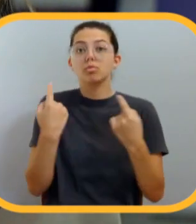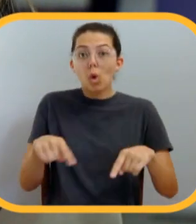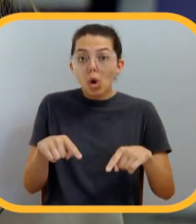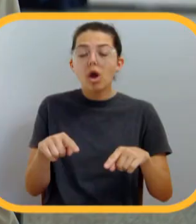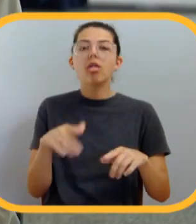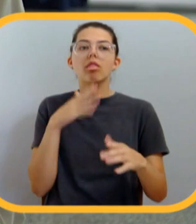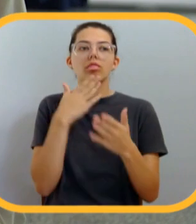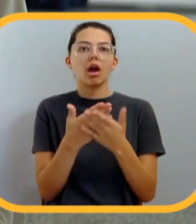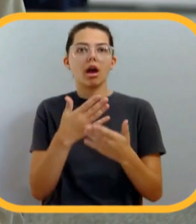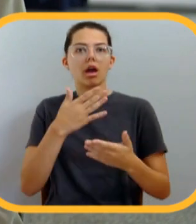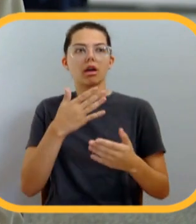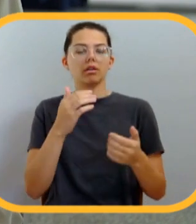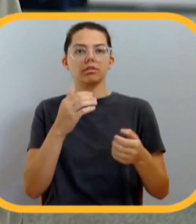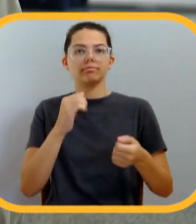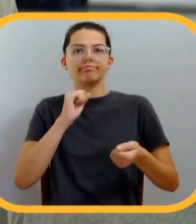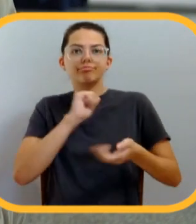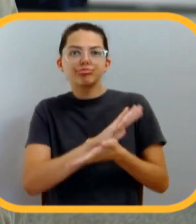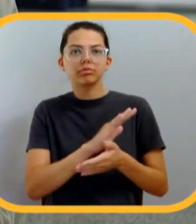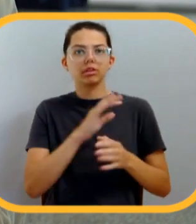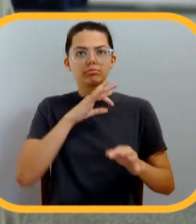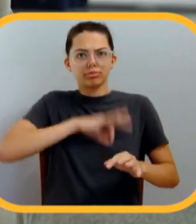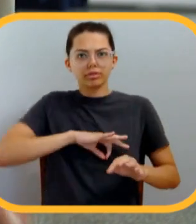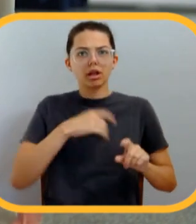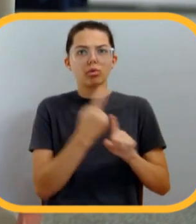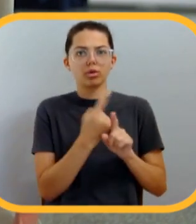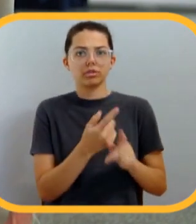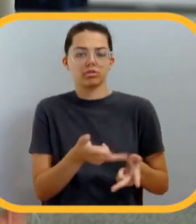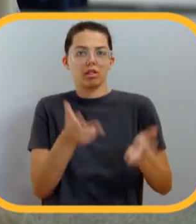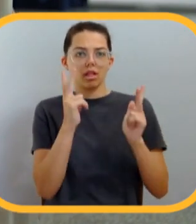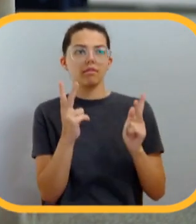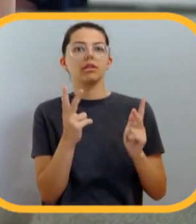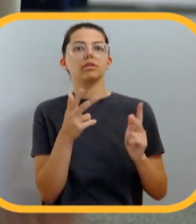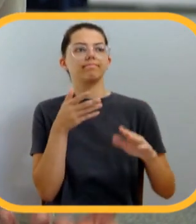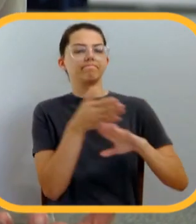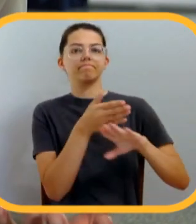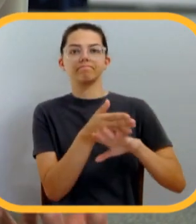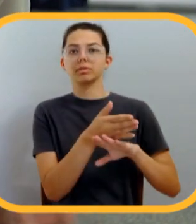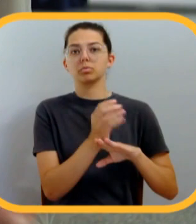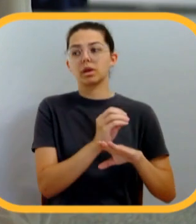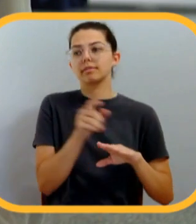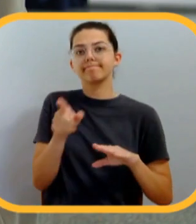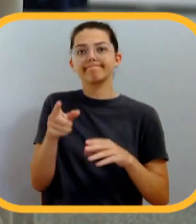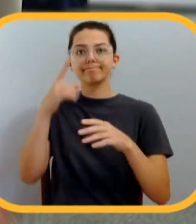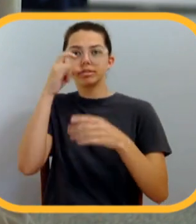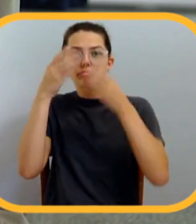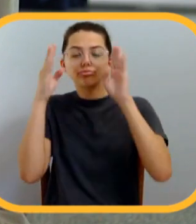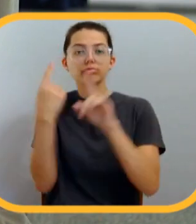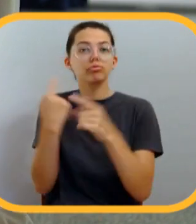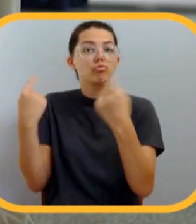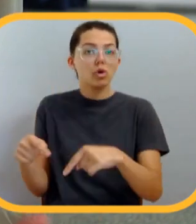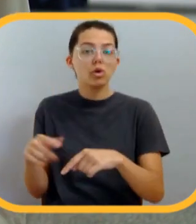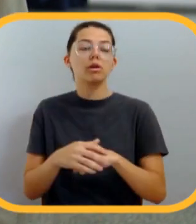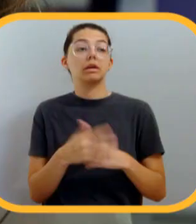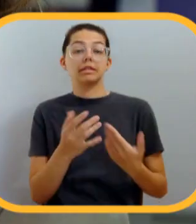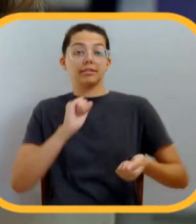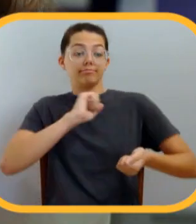redes sociais, ficam à mercê do que é divulgado de forma livre através das redes